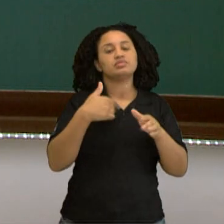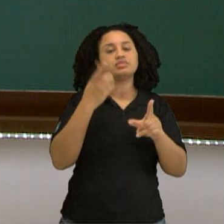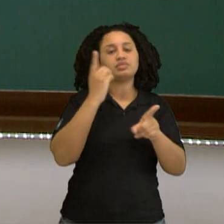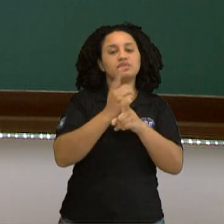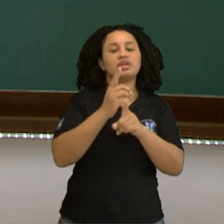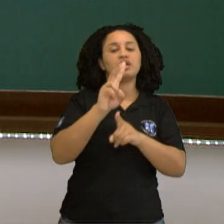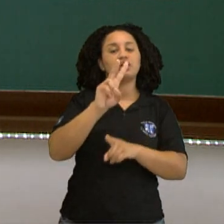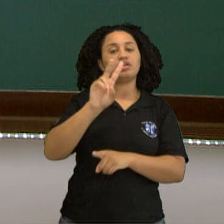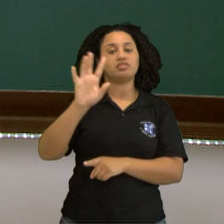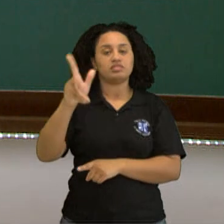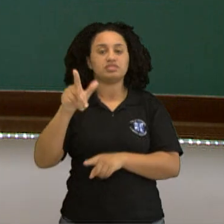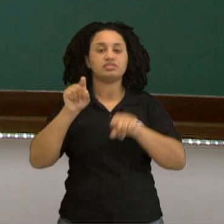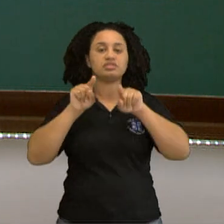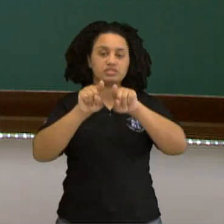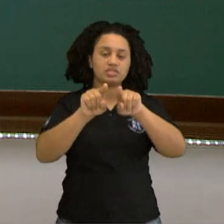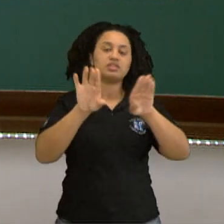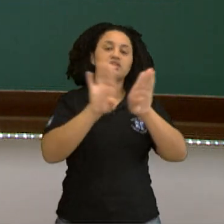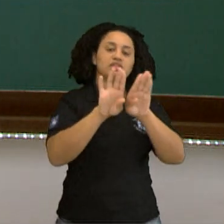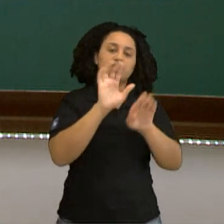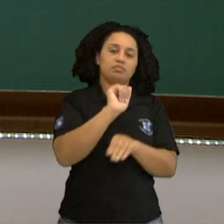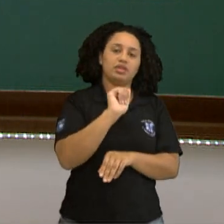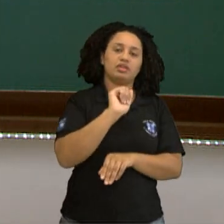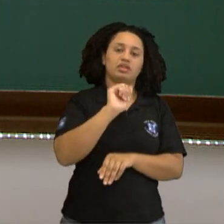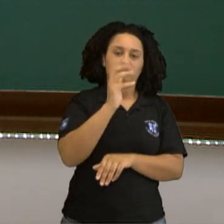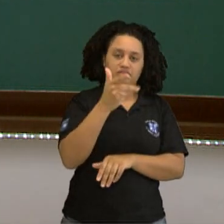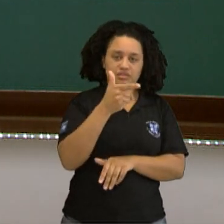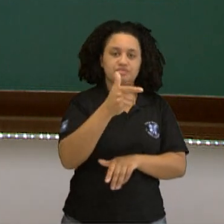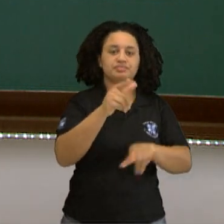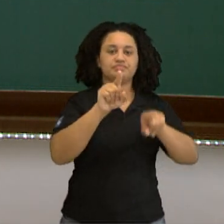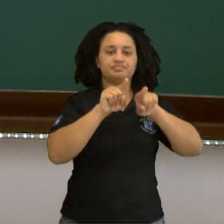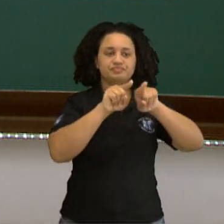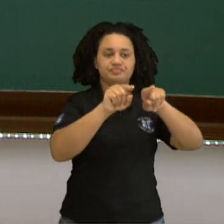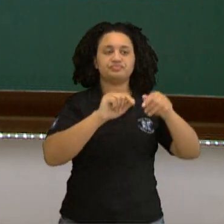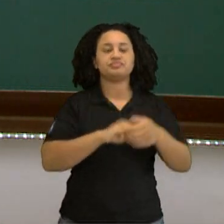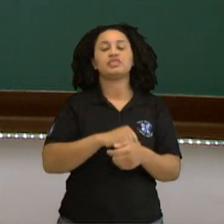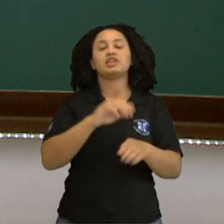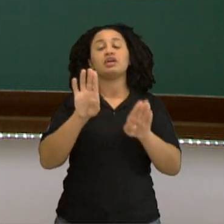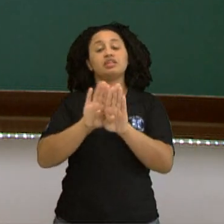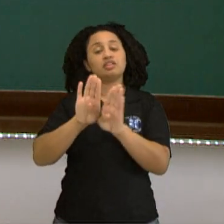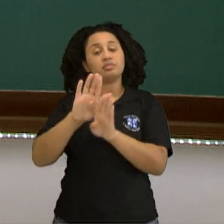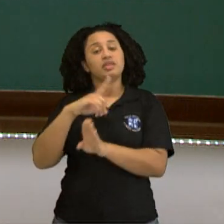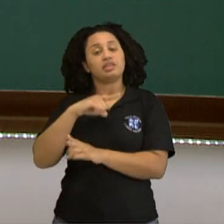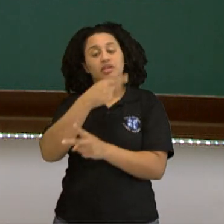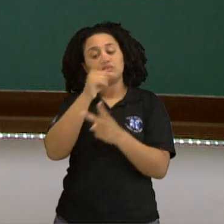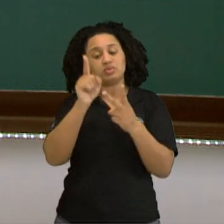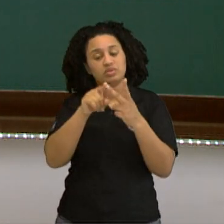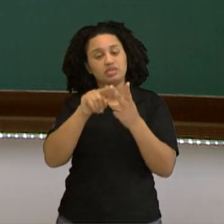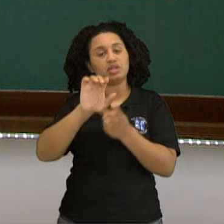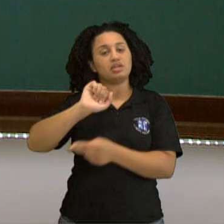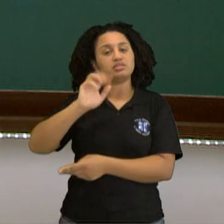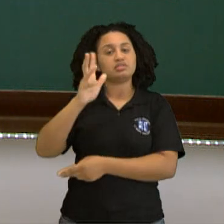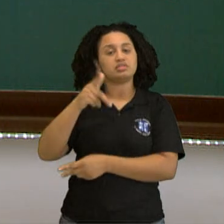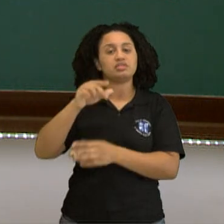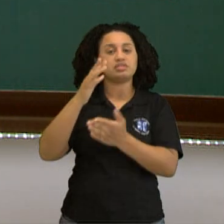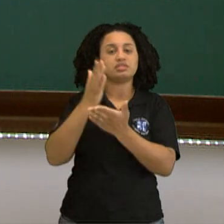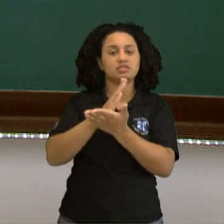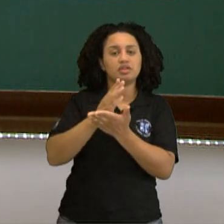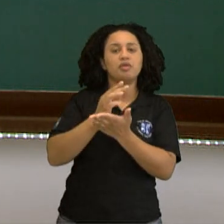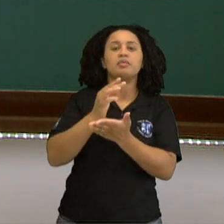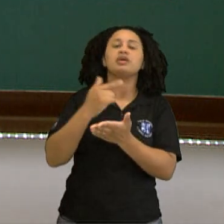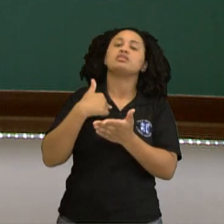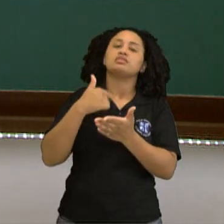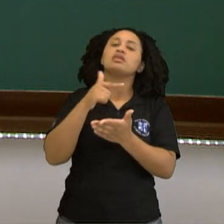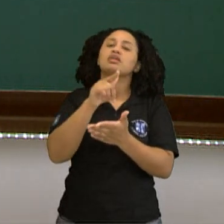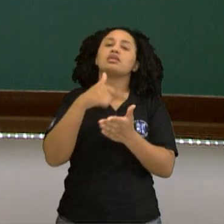velocidade instantânea, a aceleração instantânea. E aí nós temos a aceleração média, que é essa que a gente mais utiliza aqui, que representa a variação